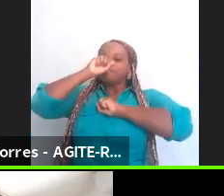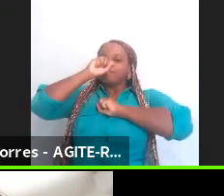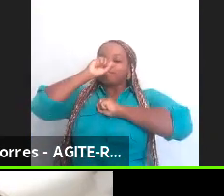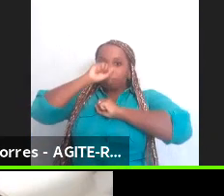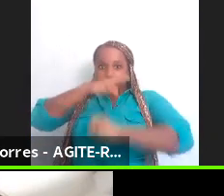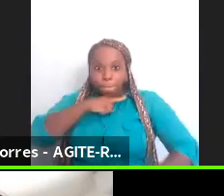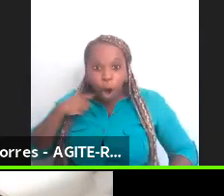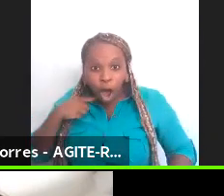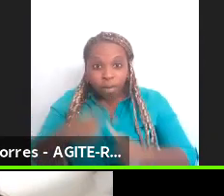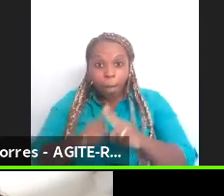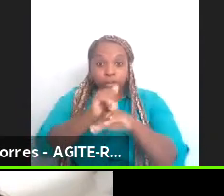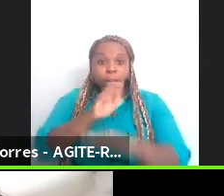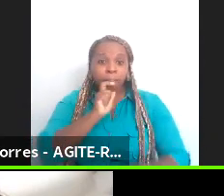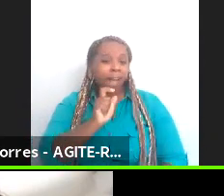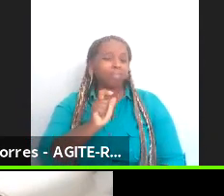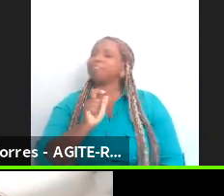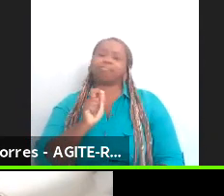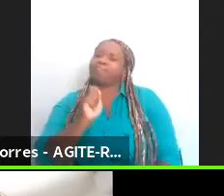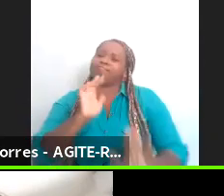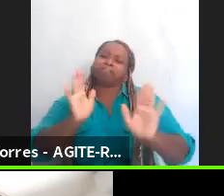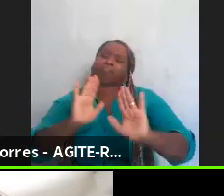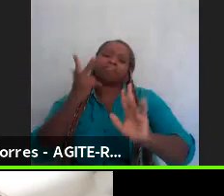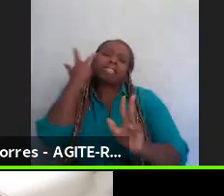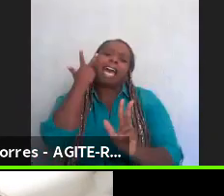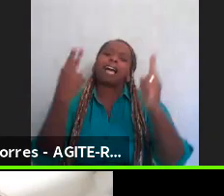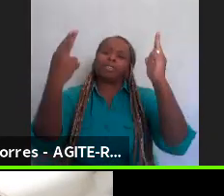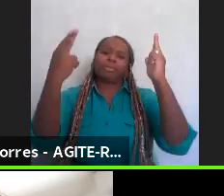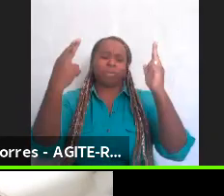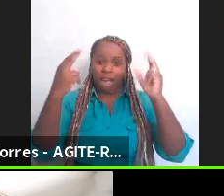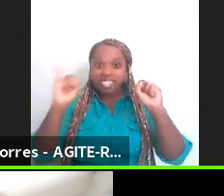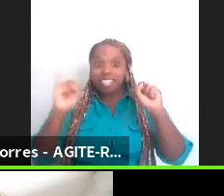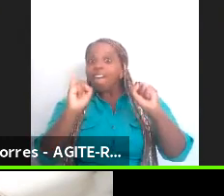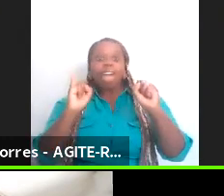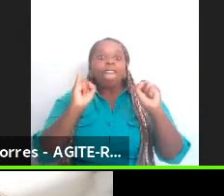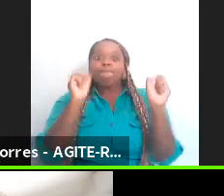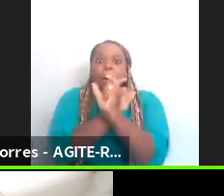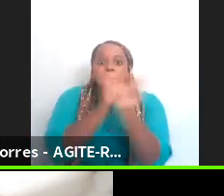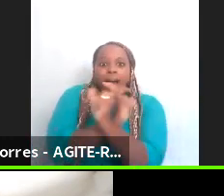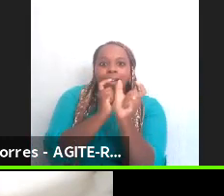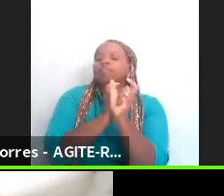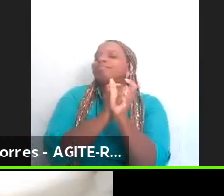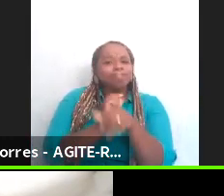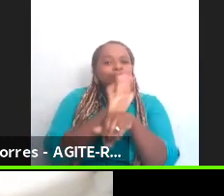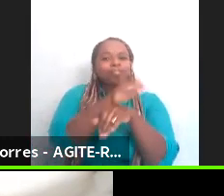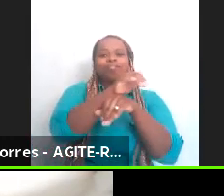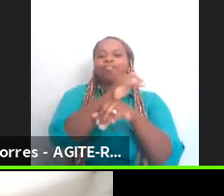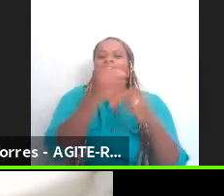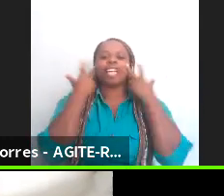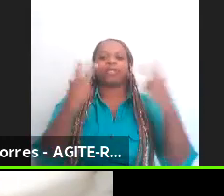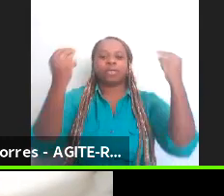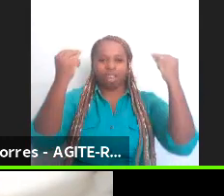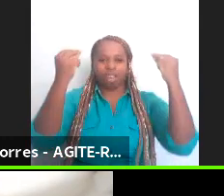uma palavra, se você tropeçar. Segue adiante. Bom, a pergunta que surgiu agora, de